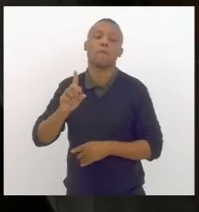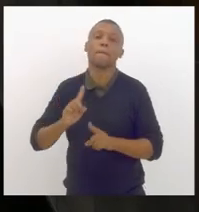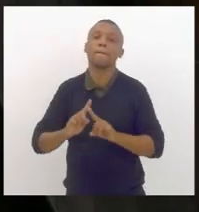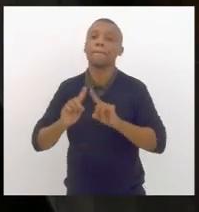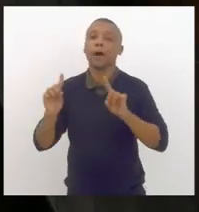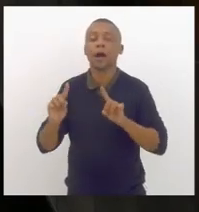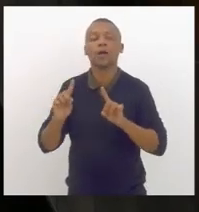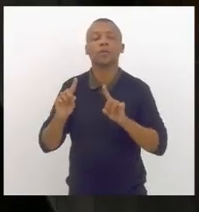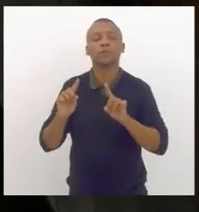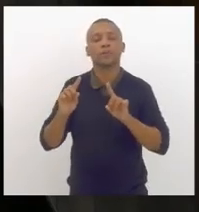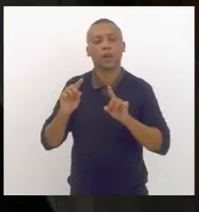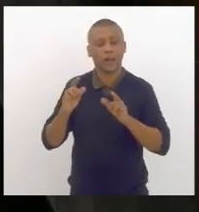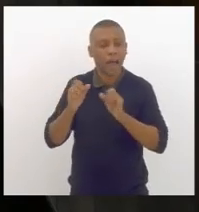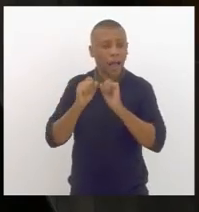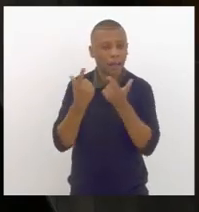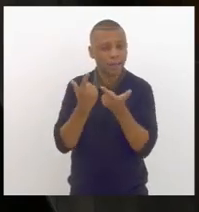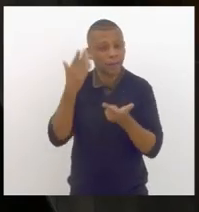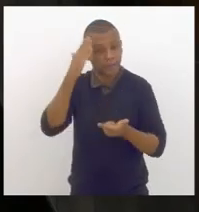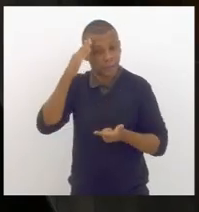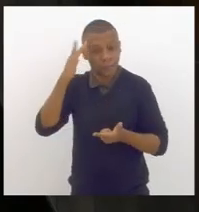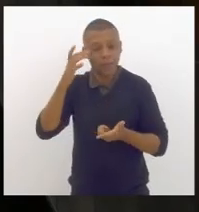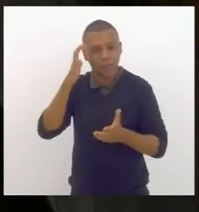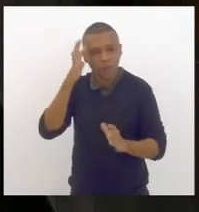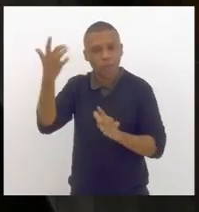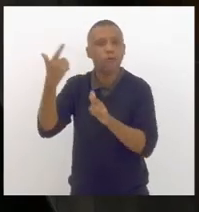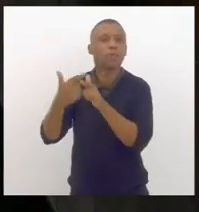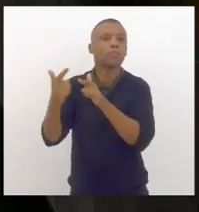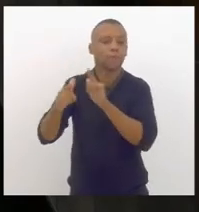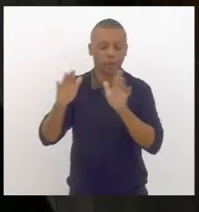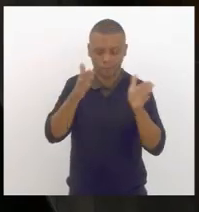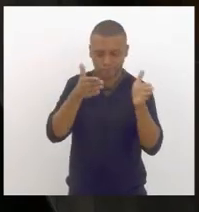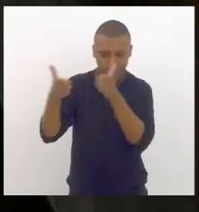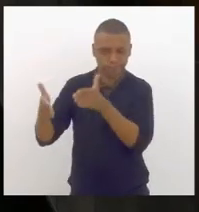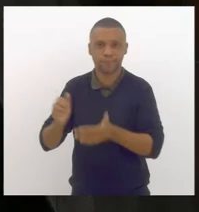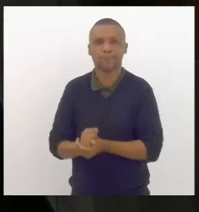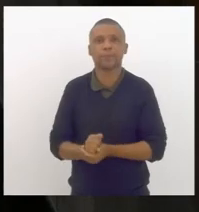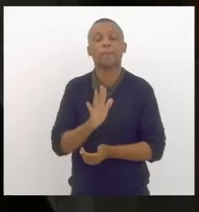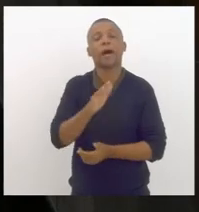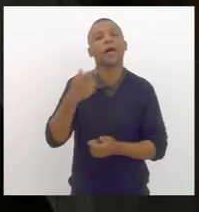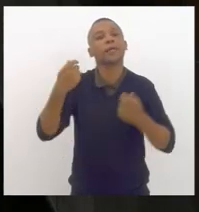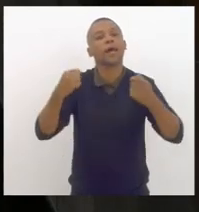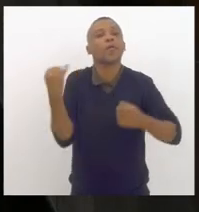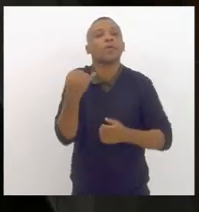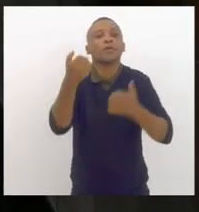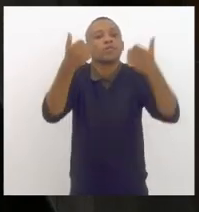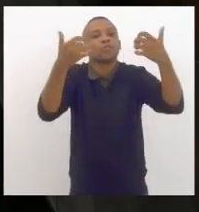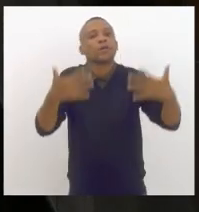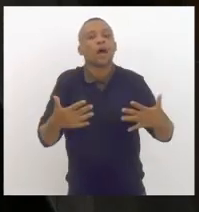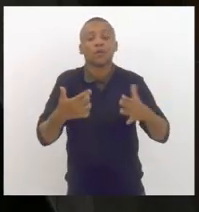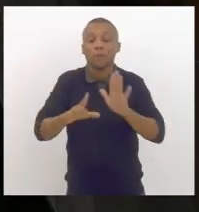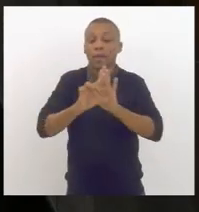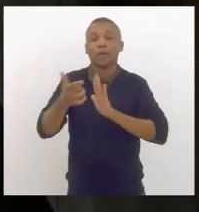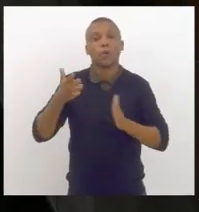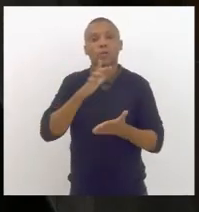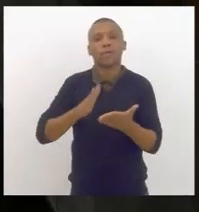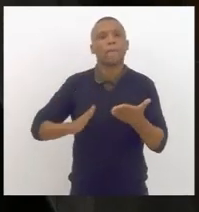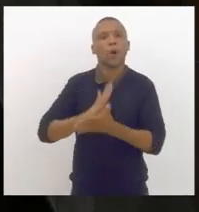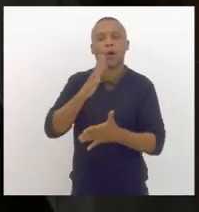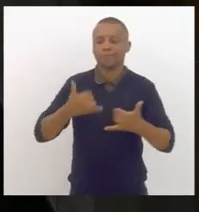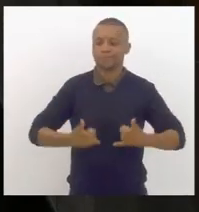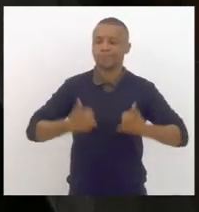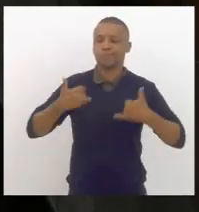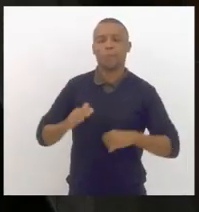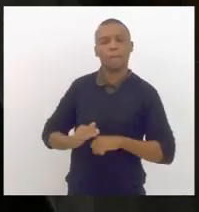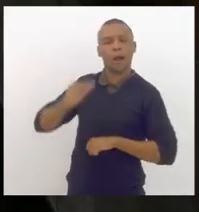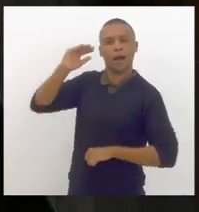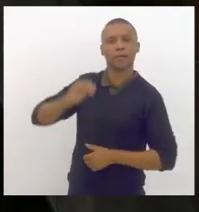quero ressaltar, Luiz Paulo, que uma das leis que aprovei aqui e das quais mais me orgulho é a lei